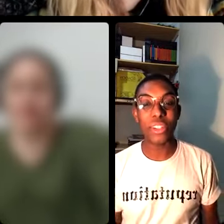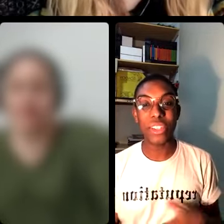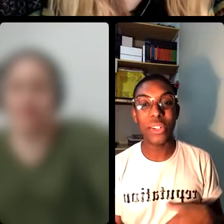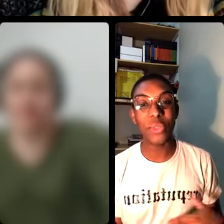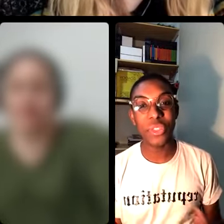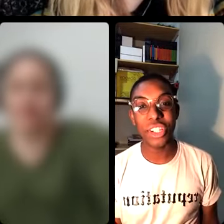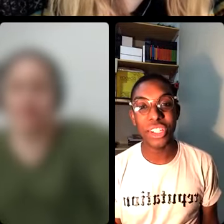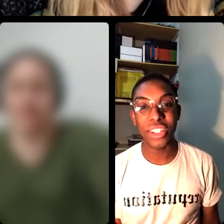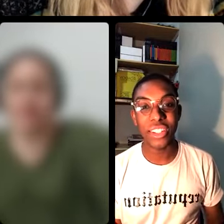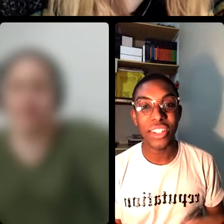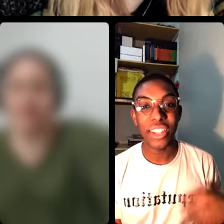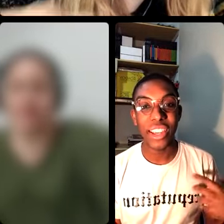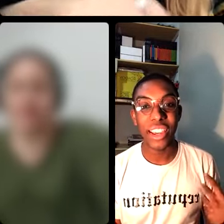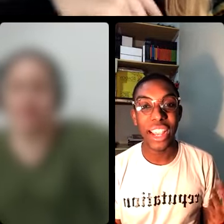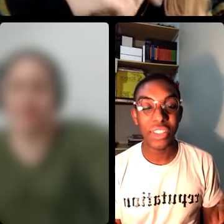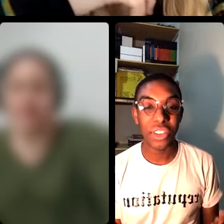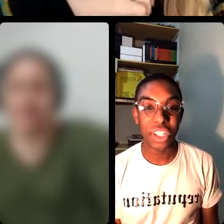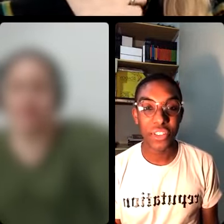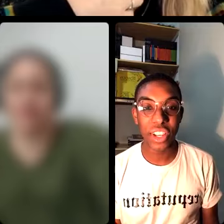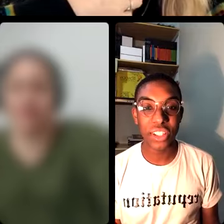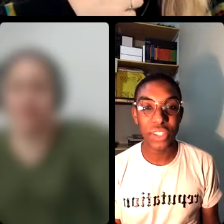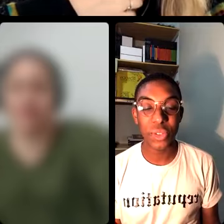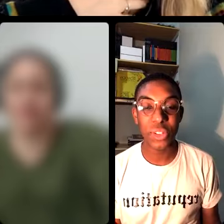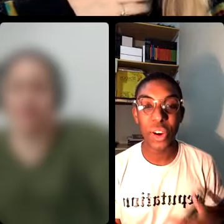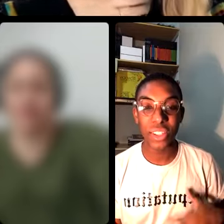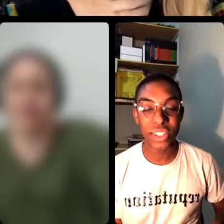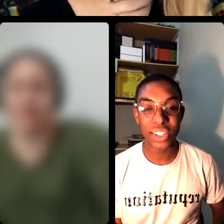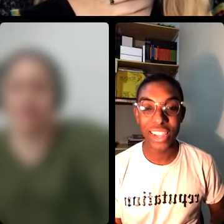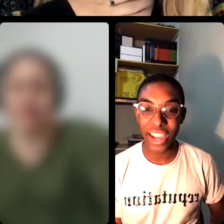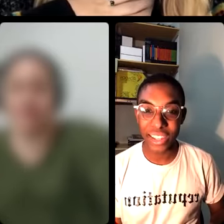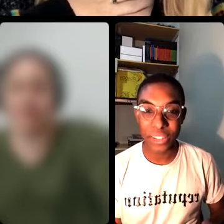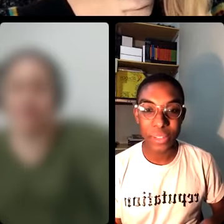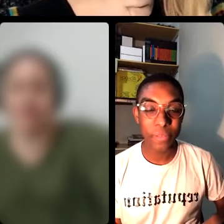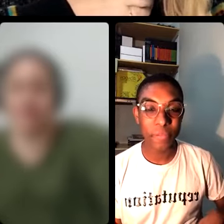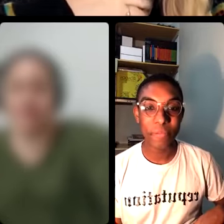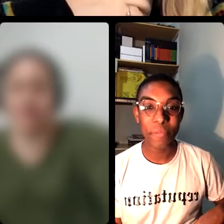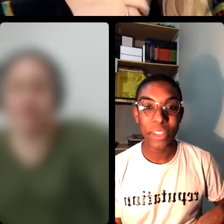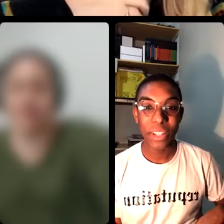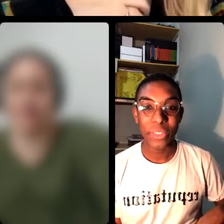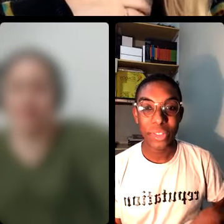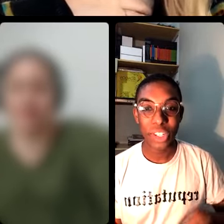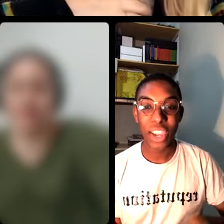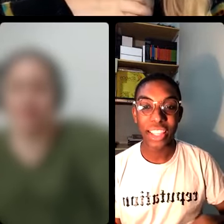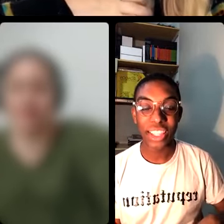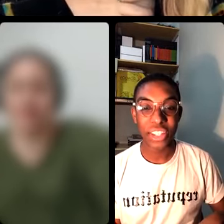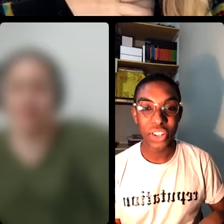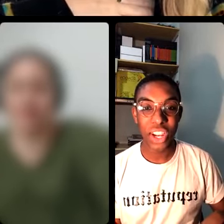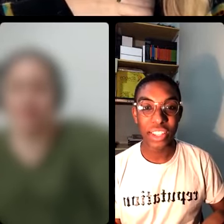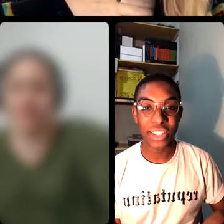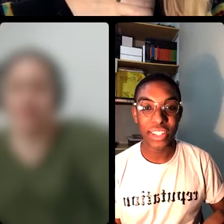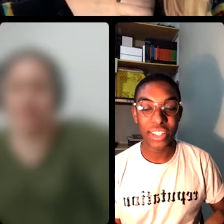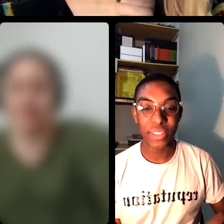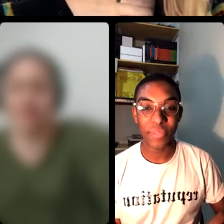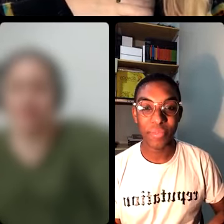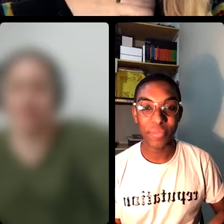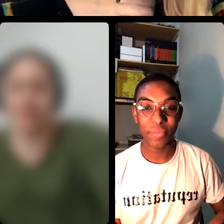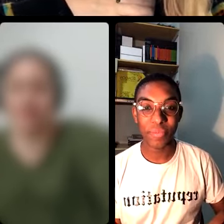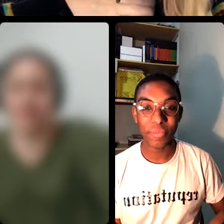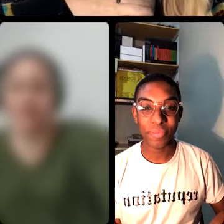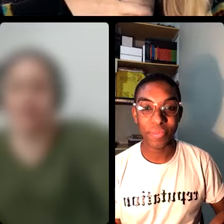da comissão de heteroidentificação de cotas raciais. Deixa eu ver que a Tanise, acho que a